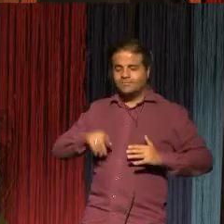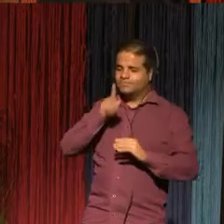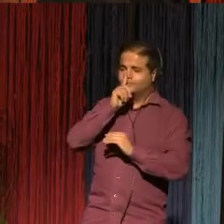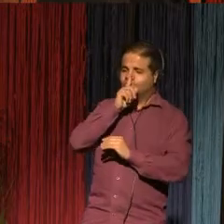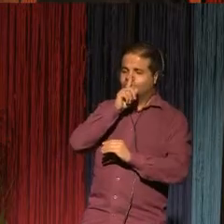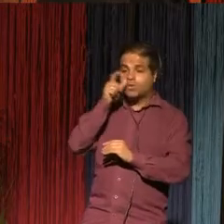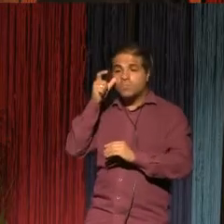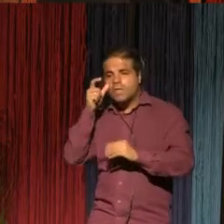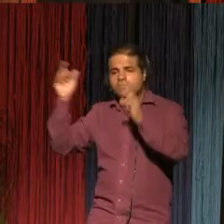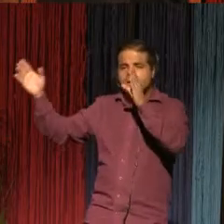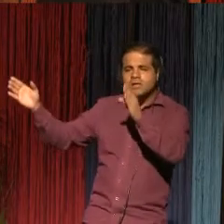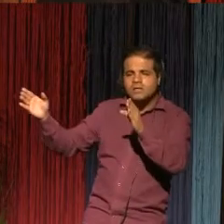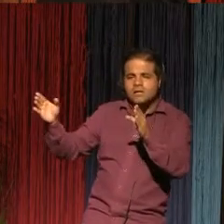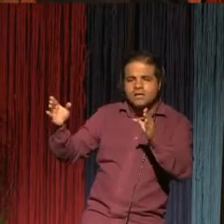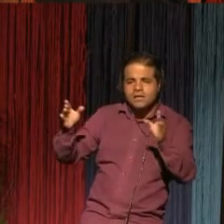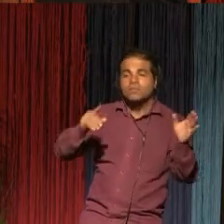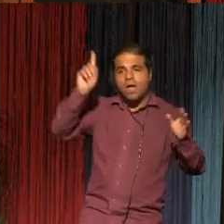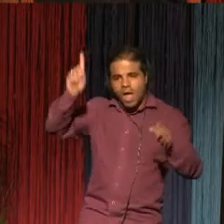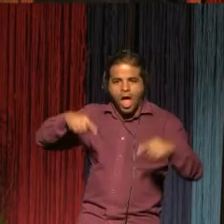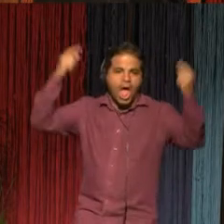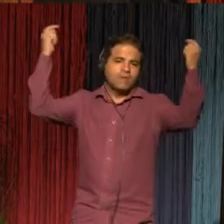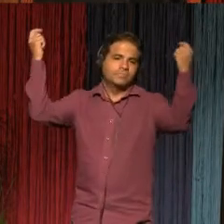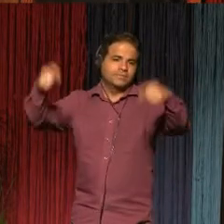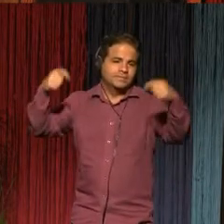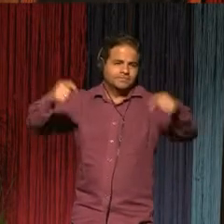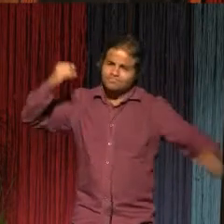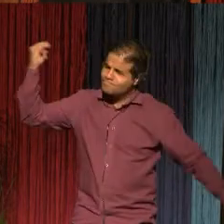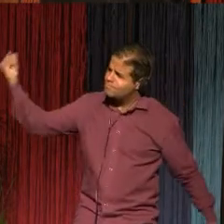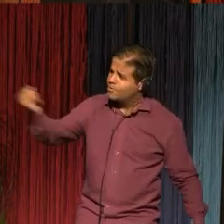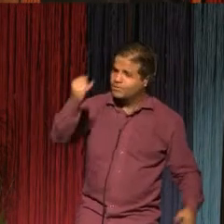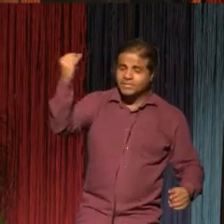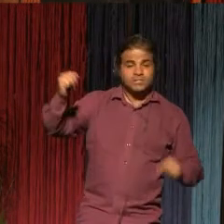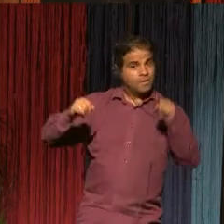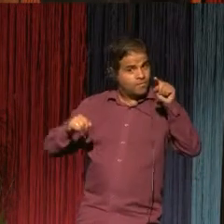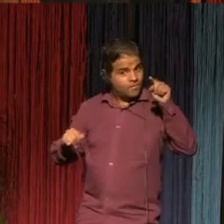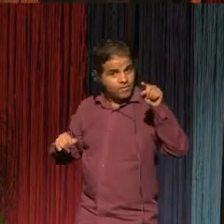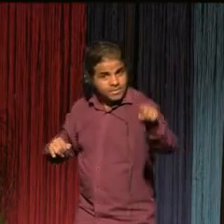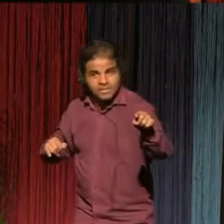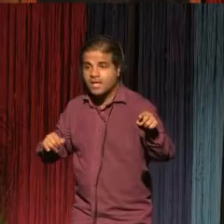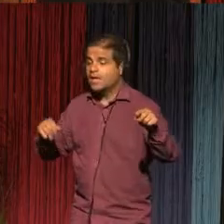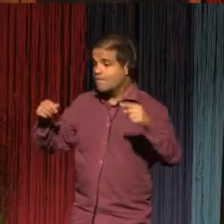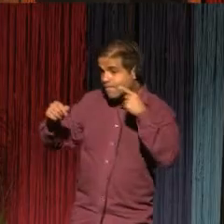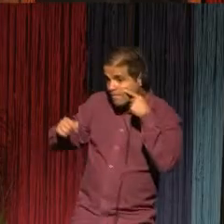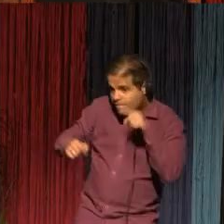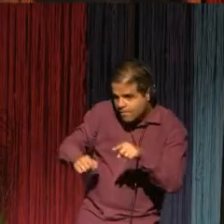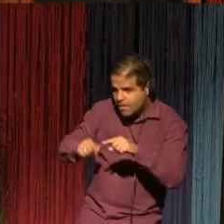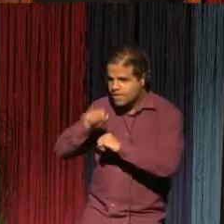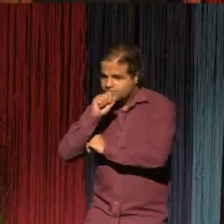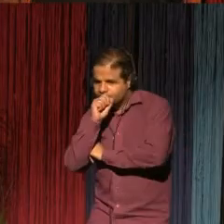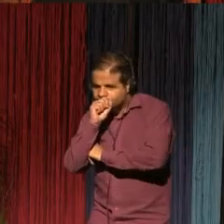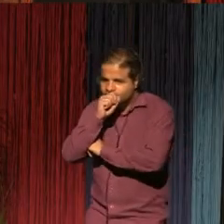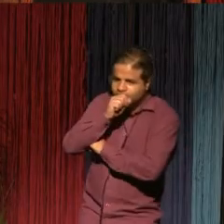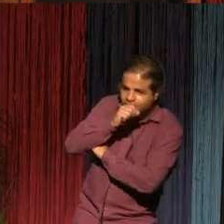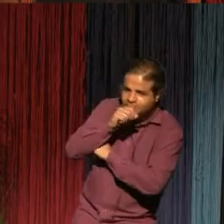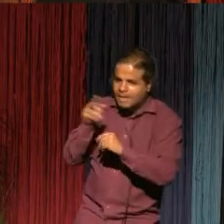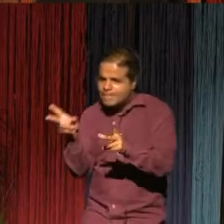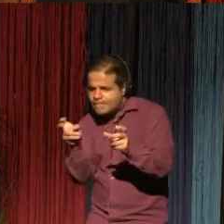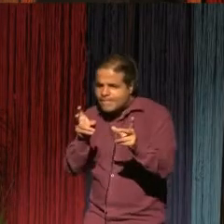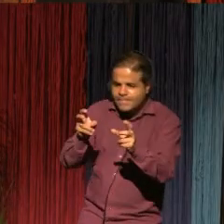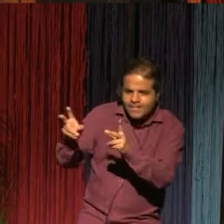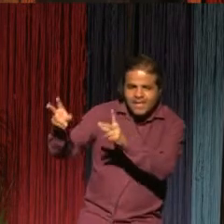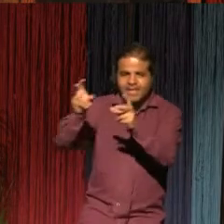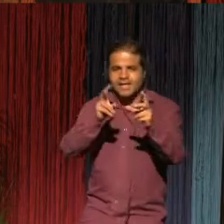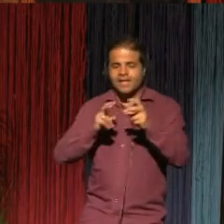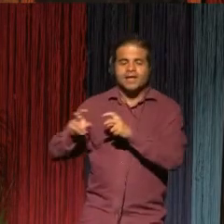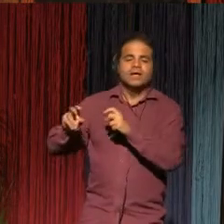silêncio. Esse é um aspecto necessário e crítico para você ouvir habilmente. Em um programa